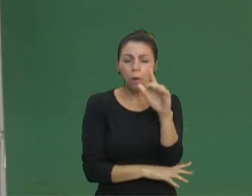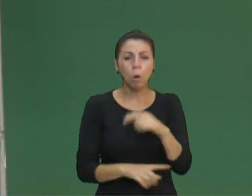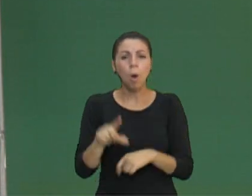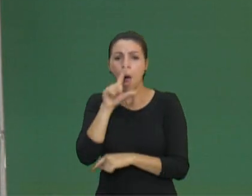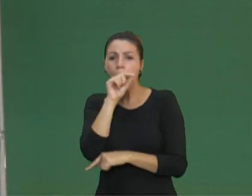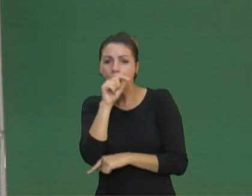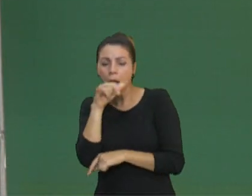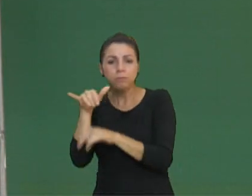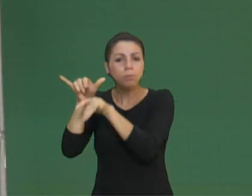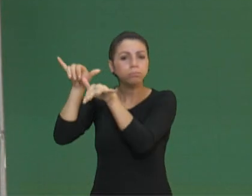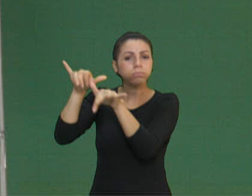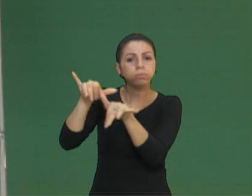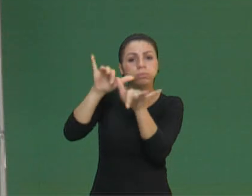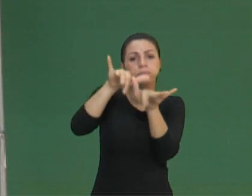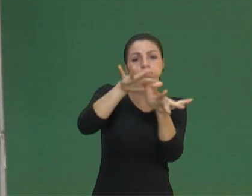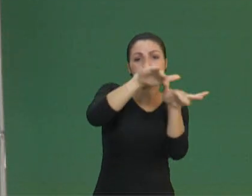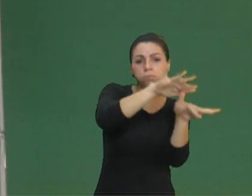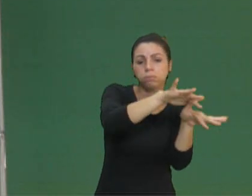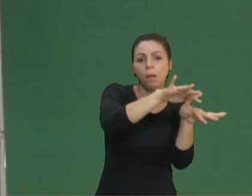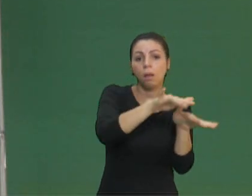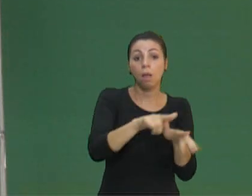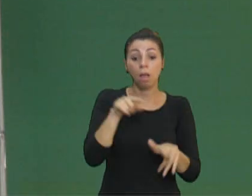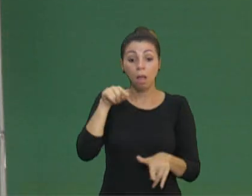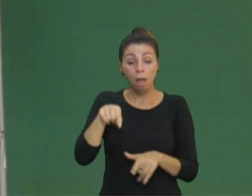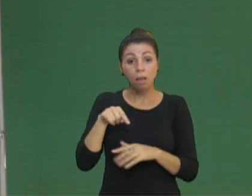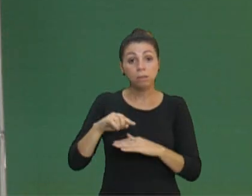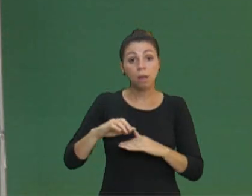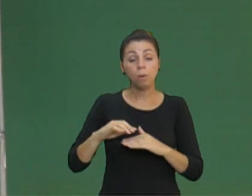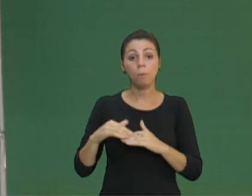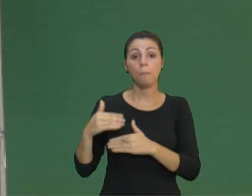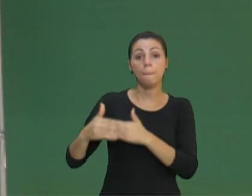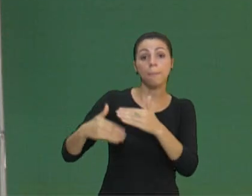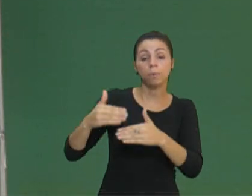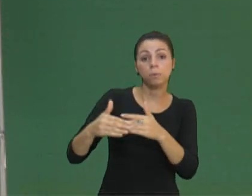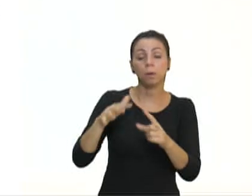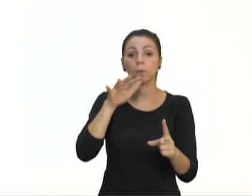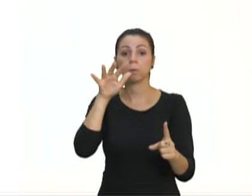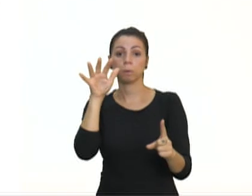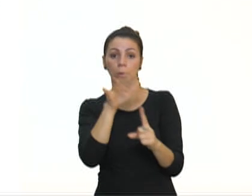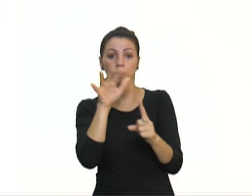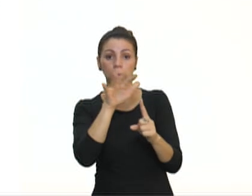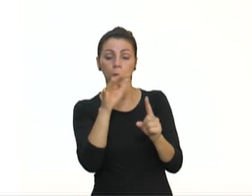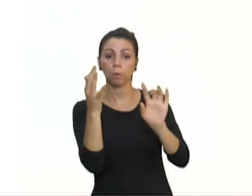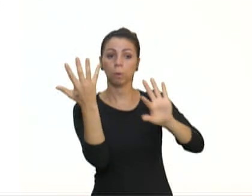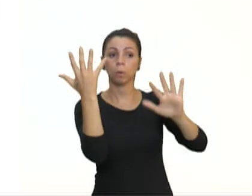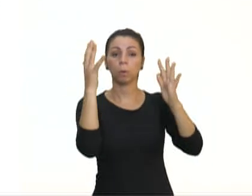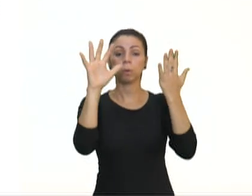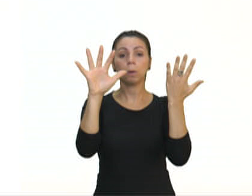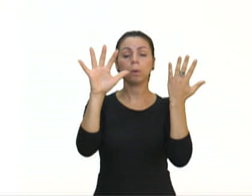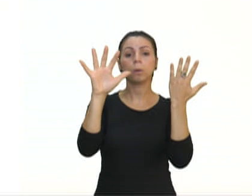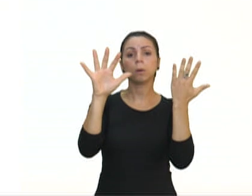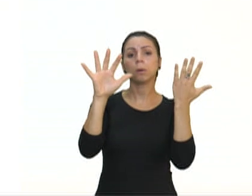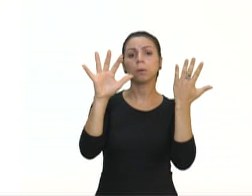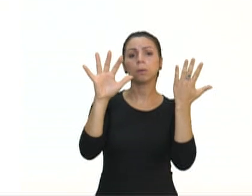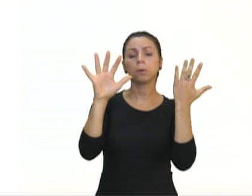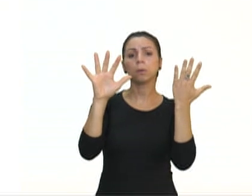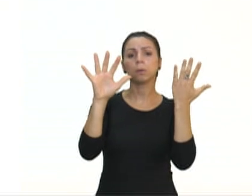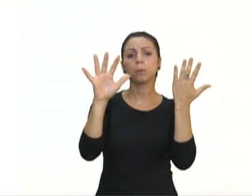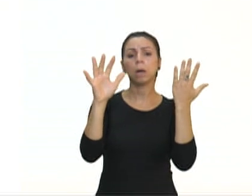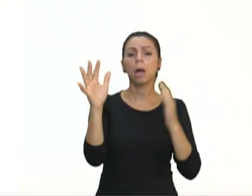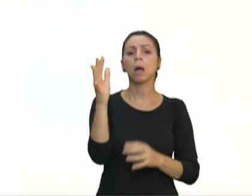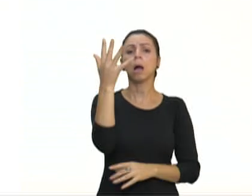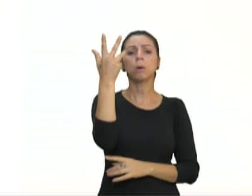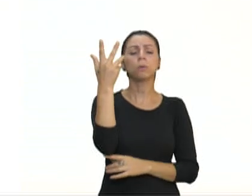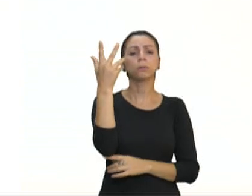figura refere-se a um processo de formação de um fenômeno climático que, por exemplo, acontece na cidade de São